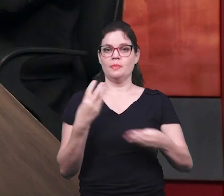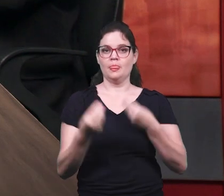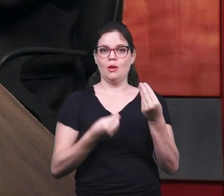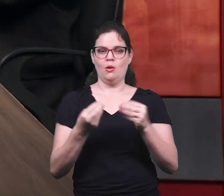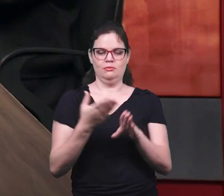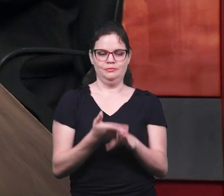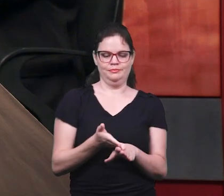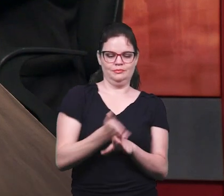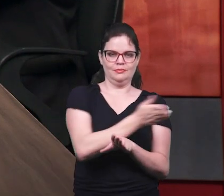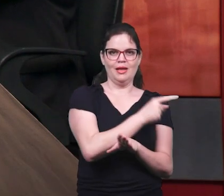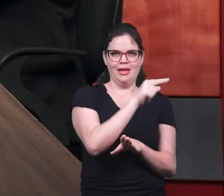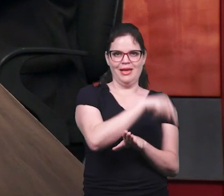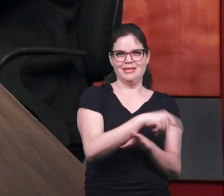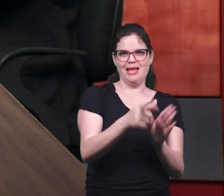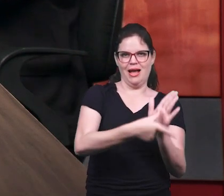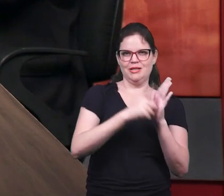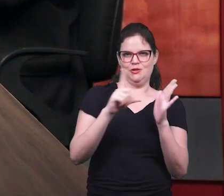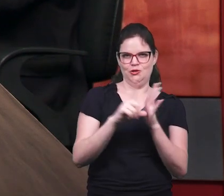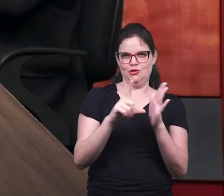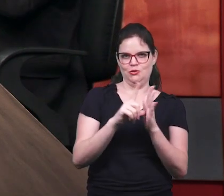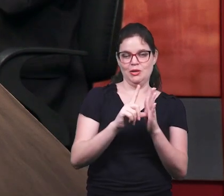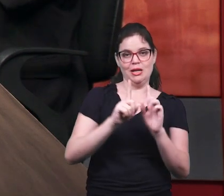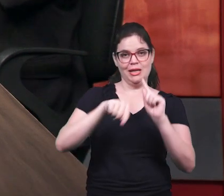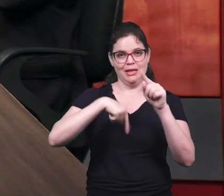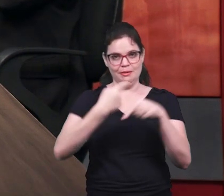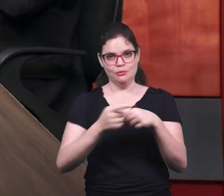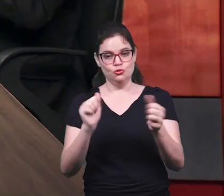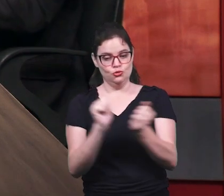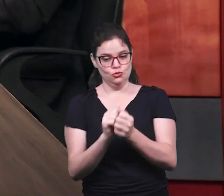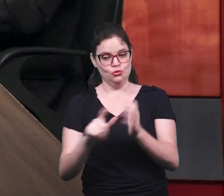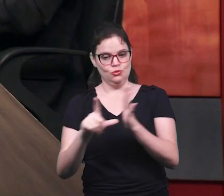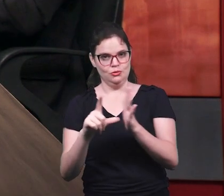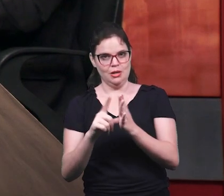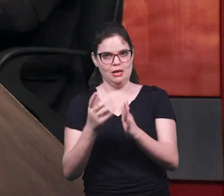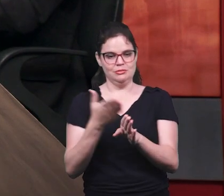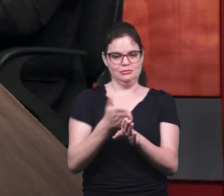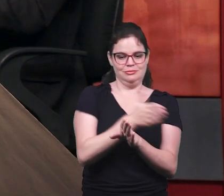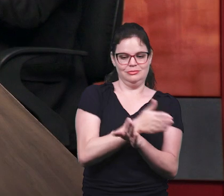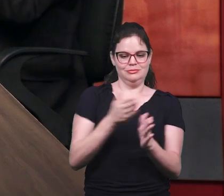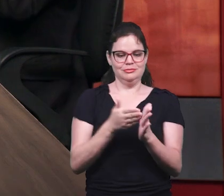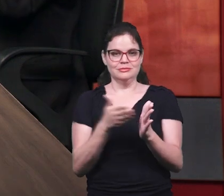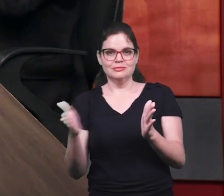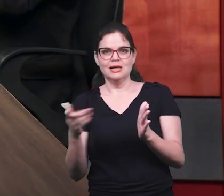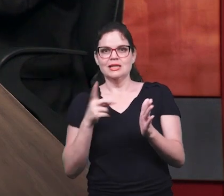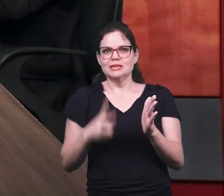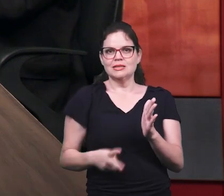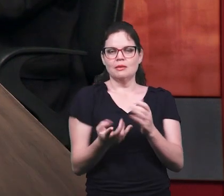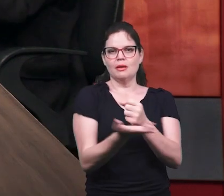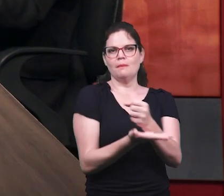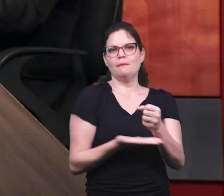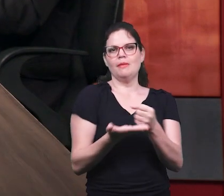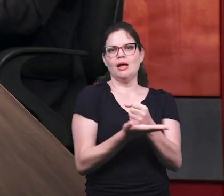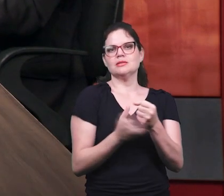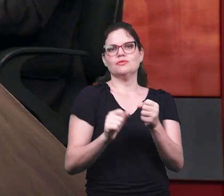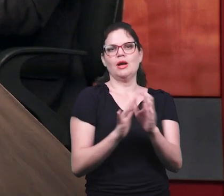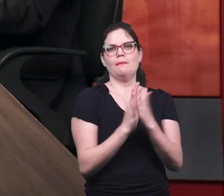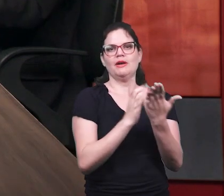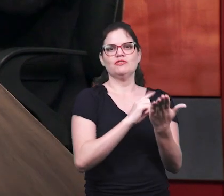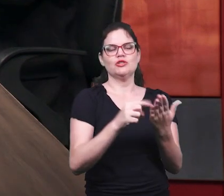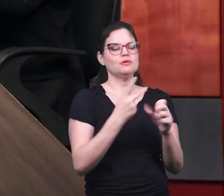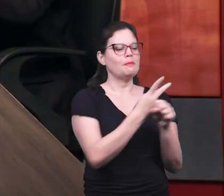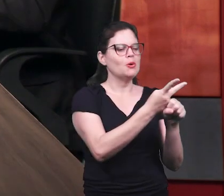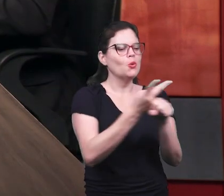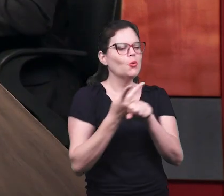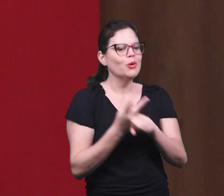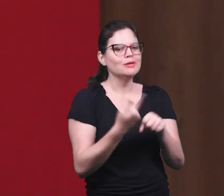esses pré-reformadores e os reformadores, eles foram atrás na palavra que ficou escondida, né?